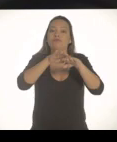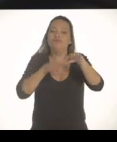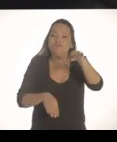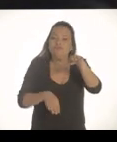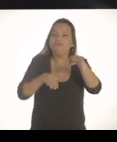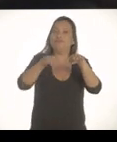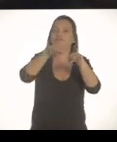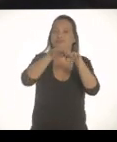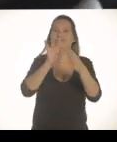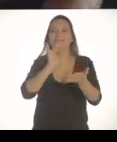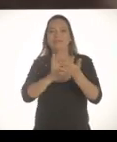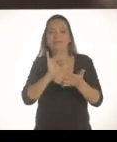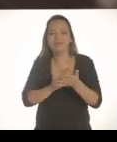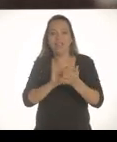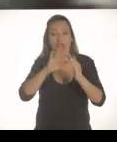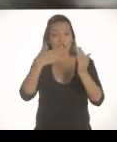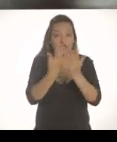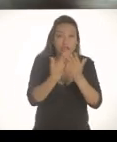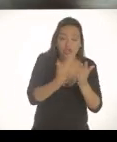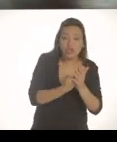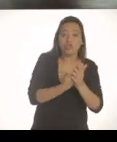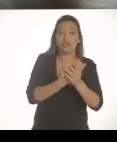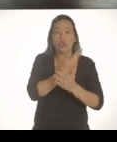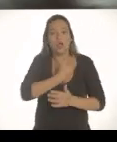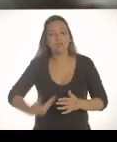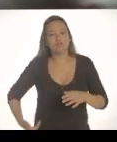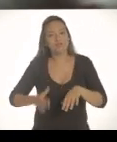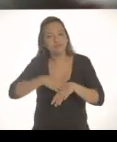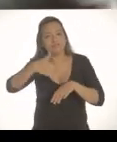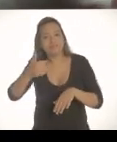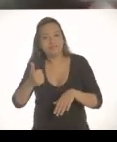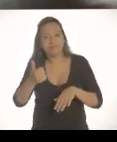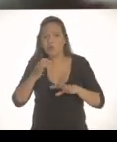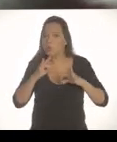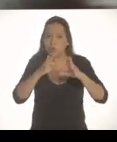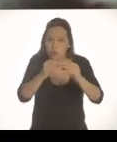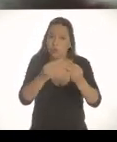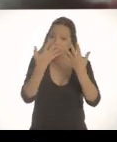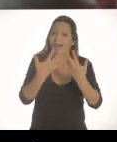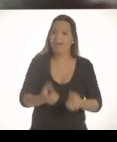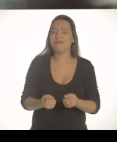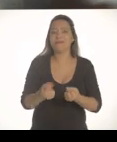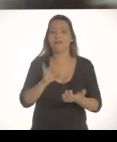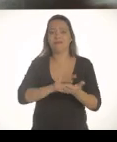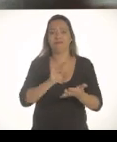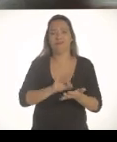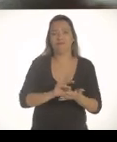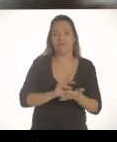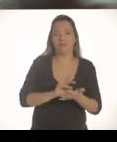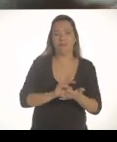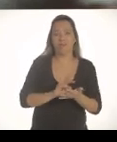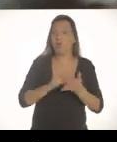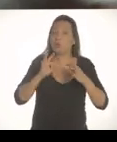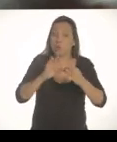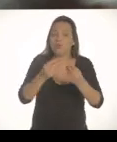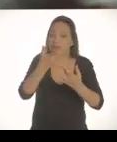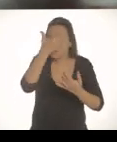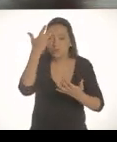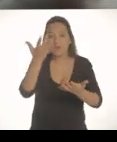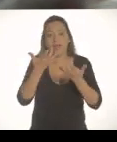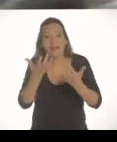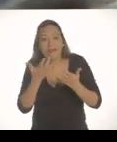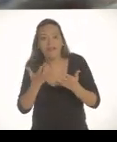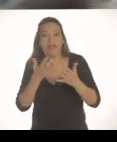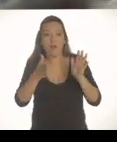segurança pública que tem, a gente quer que a escola pública seja melhor. Eu não tenho dúvida que o empresário também quer isso, o trabalhador quer isso, o filho do trabalhador quer